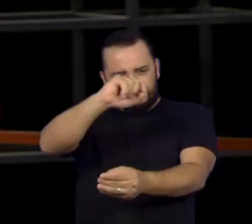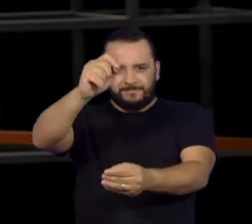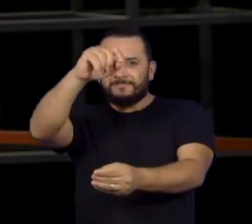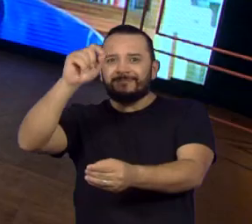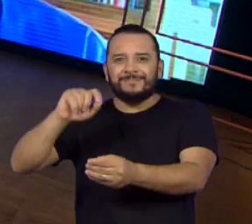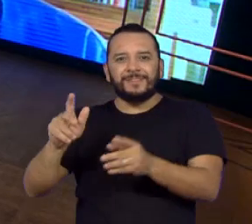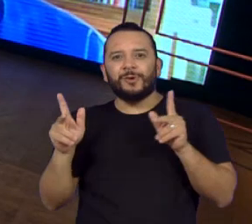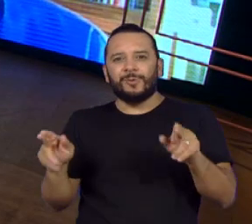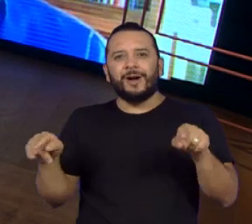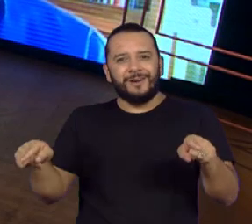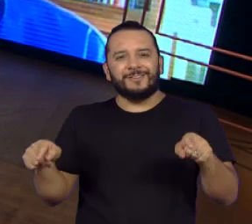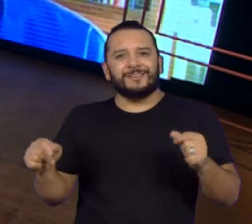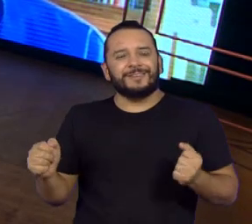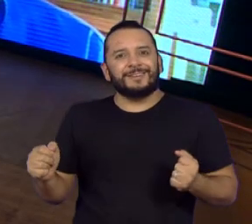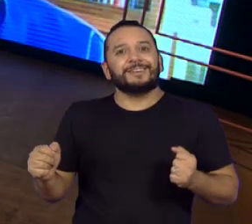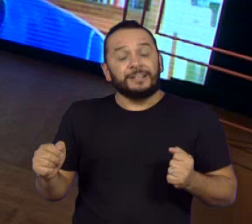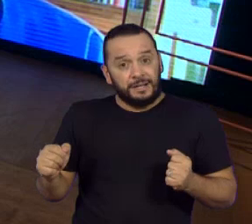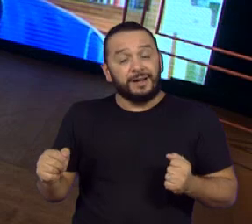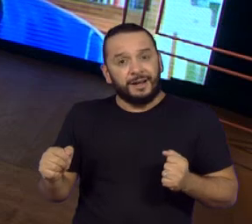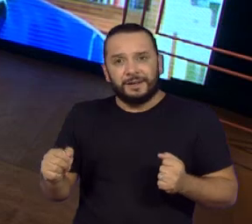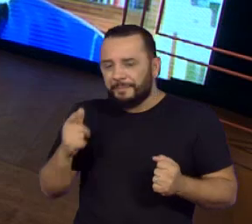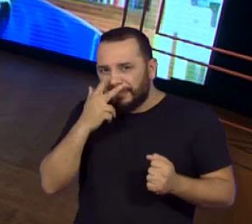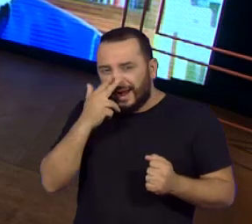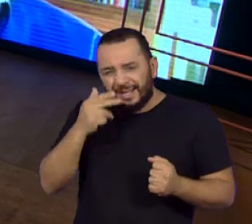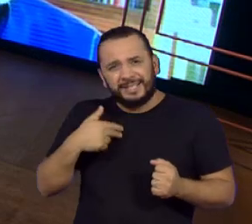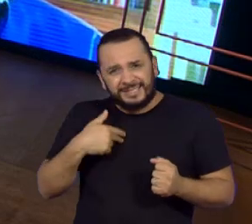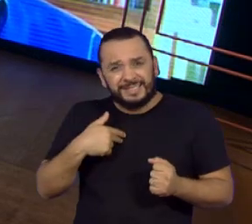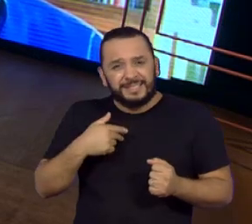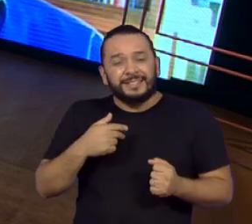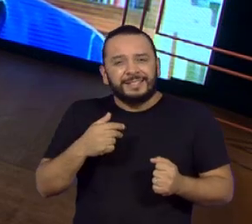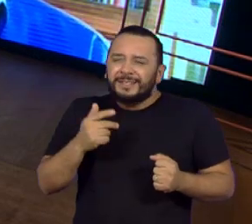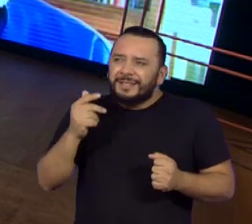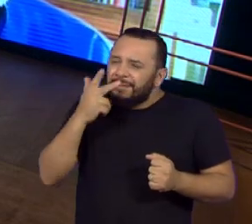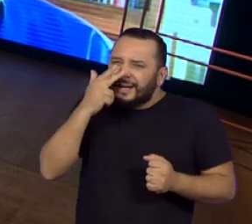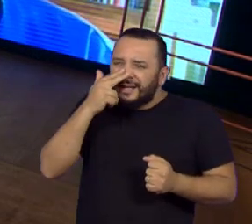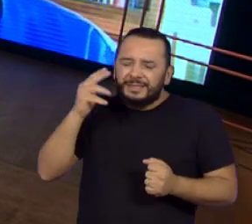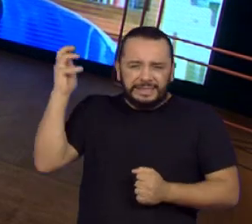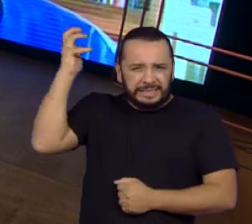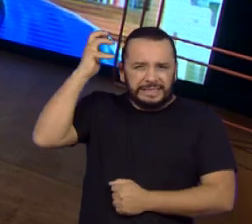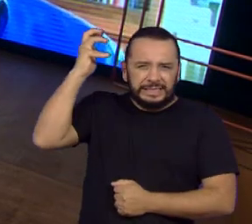diante, isso apareceu como uma luz, tipo, olha, você pode.